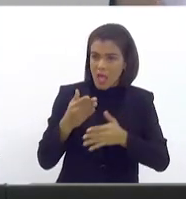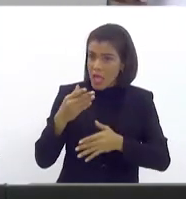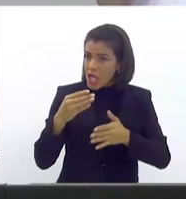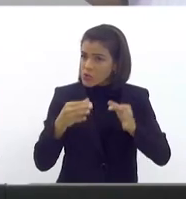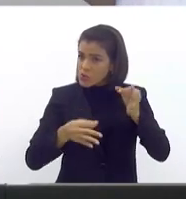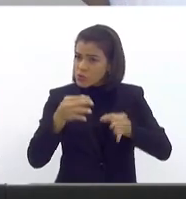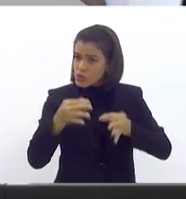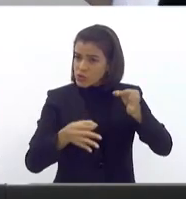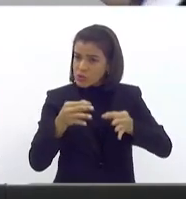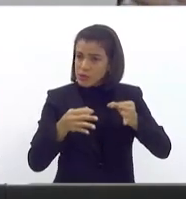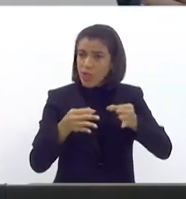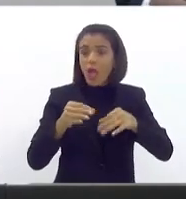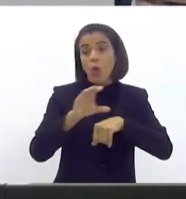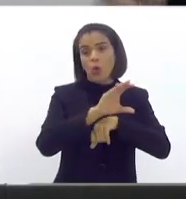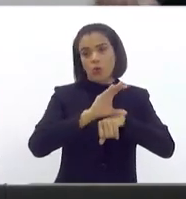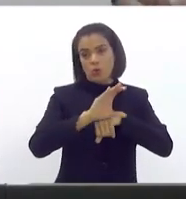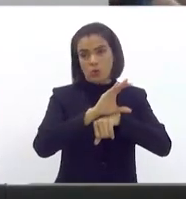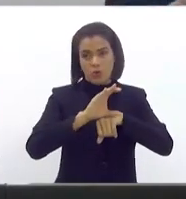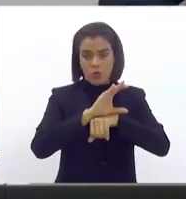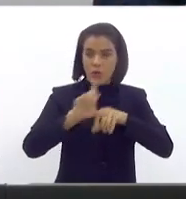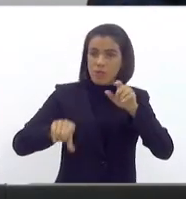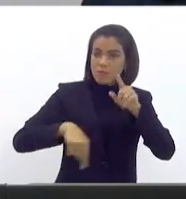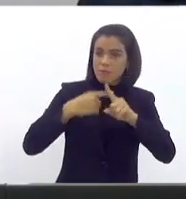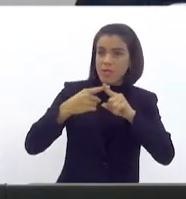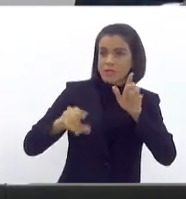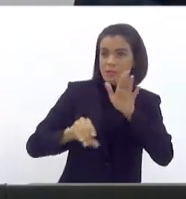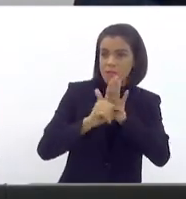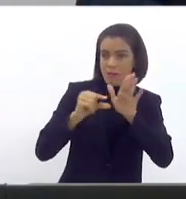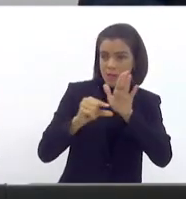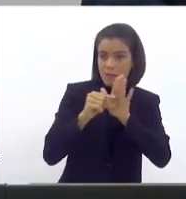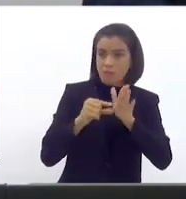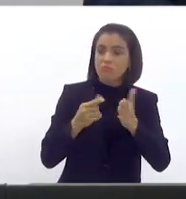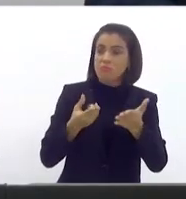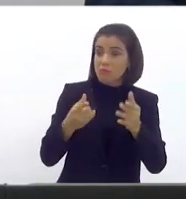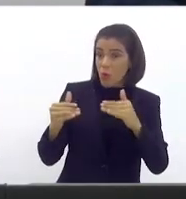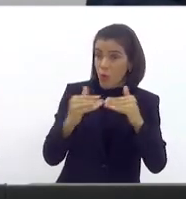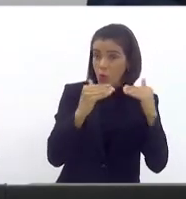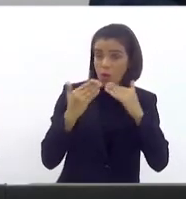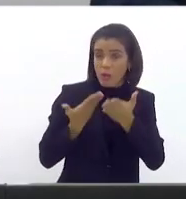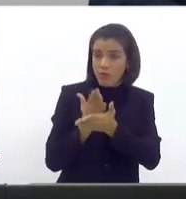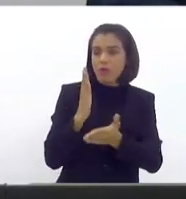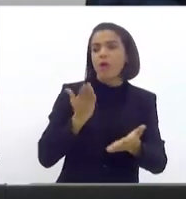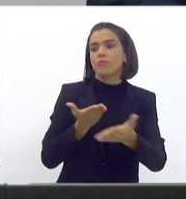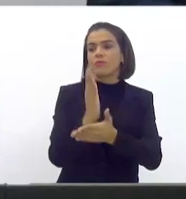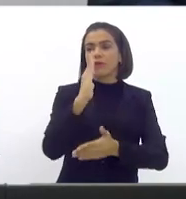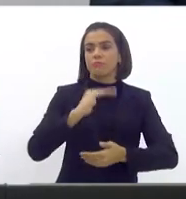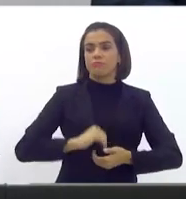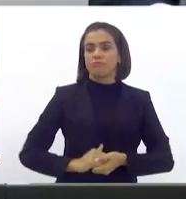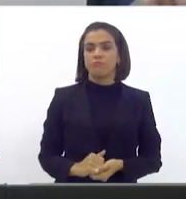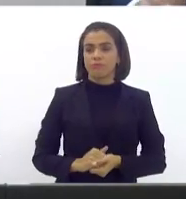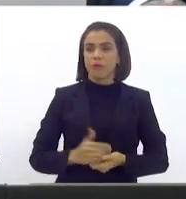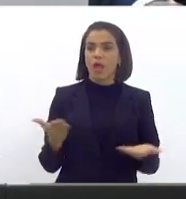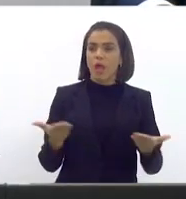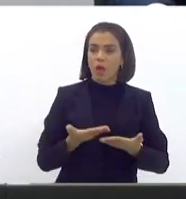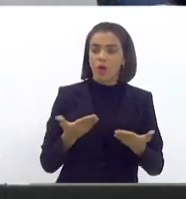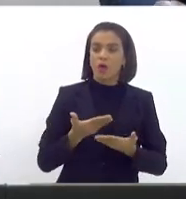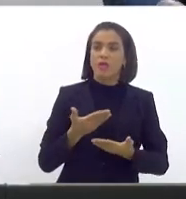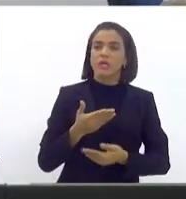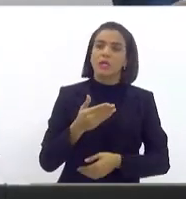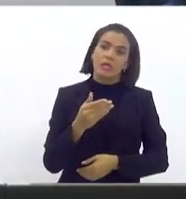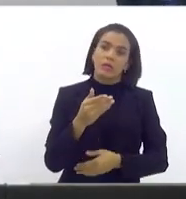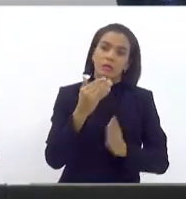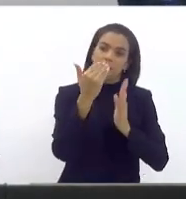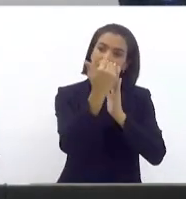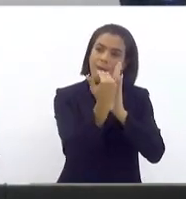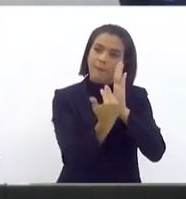juridicidade ou pela constitucionalidade? Constitucionalidade. Pela constitucionalidade com emendas, aqueles que aprovam, permaneçam como estão, aprovado. Passa ao item B, ainda na